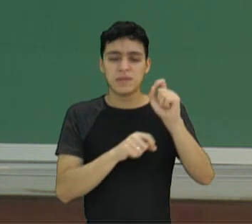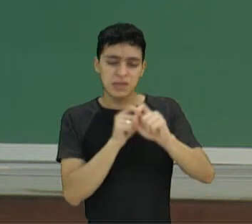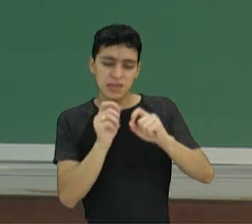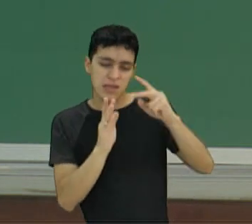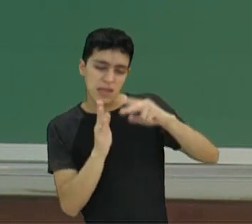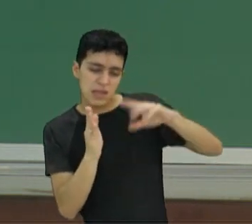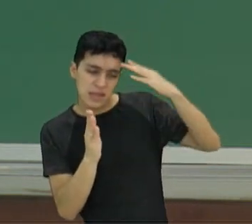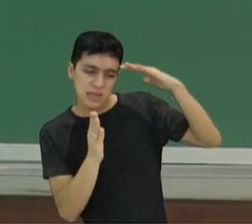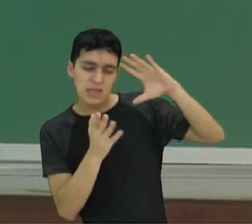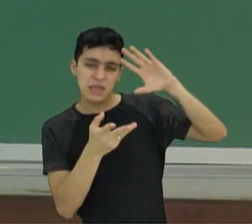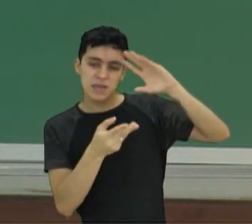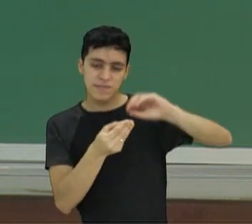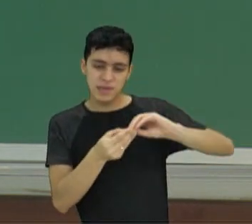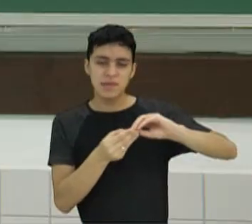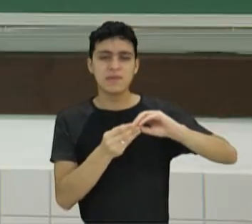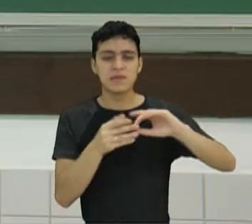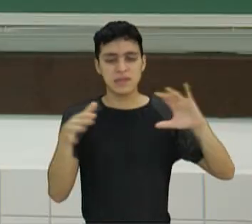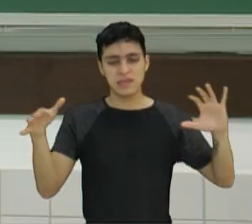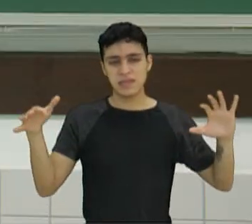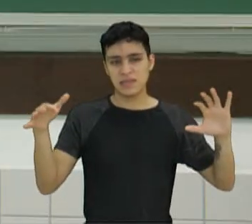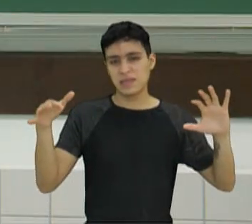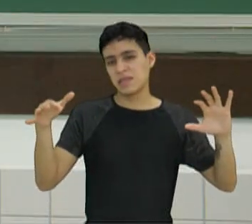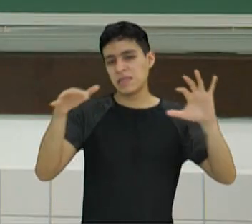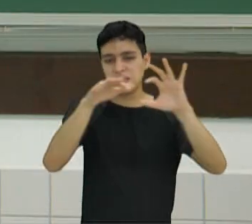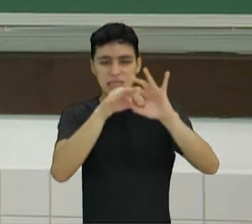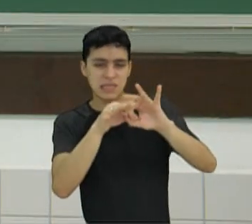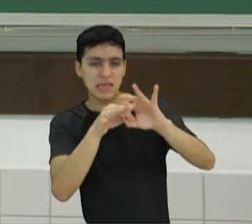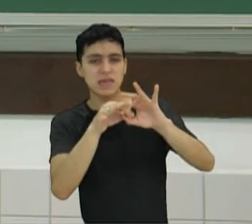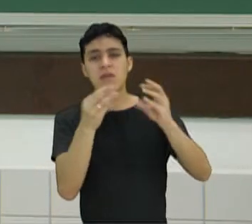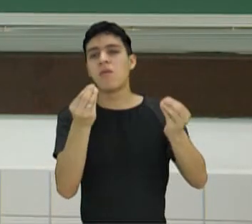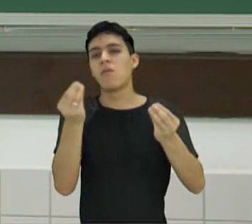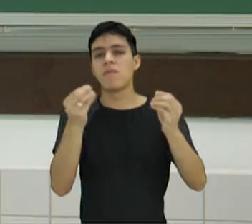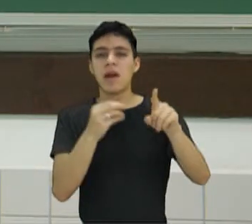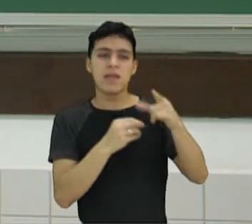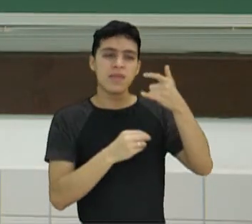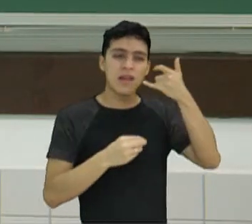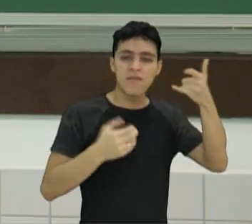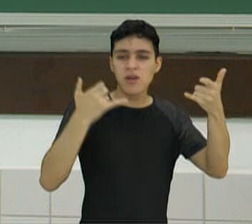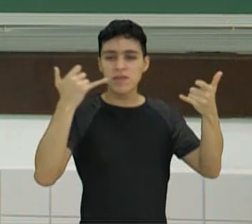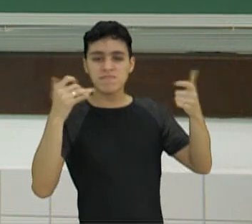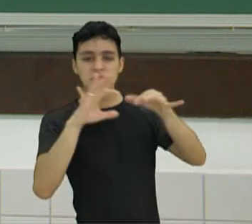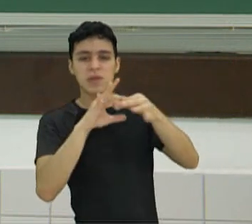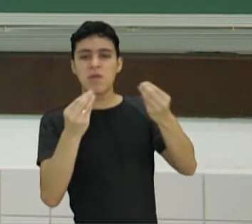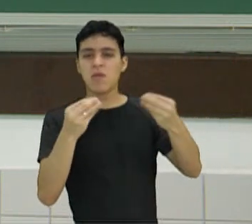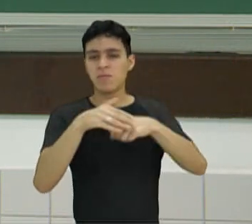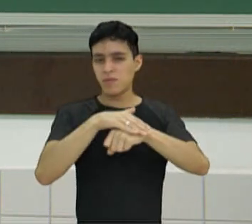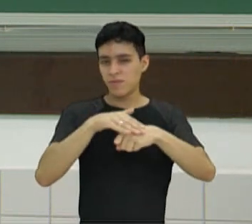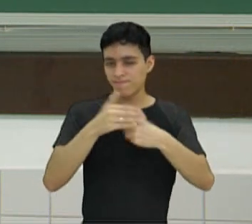leitura e interpretação de uma ligação lá, né? De telefone, ok? Então,